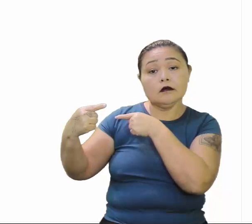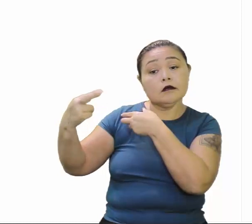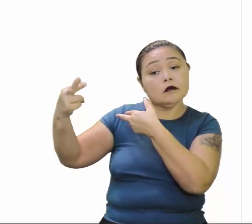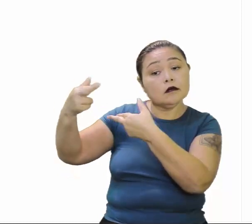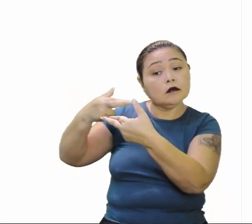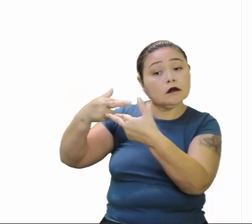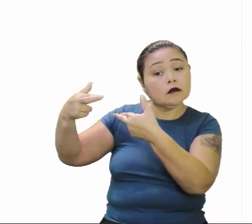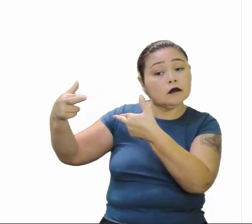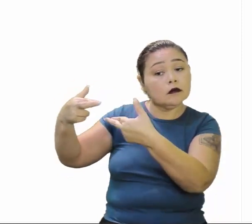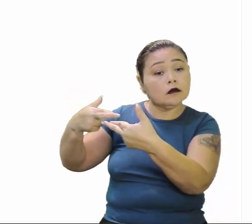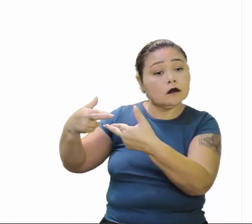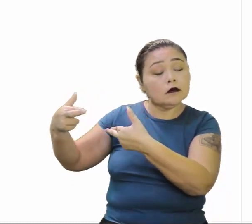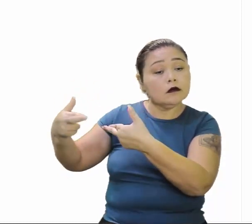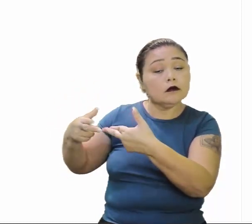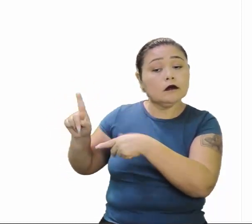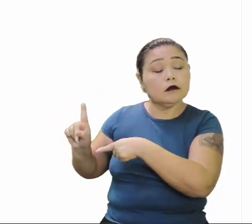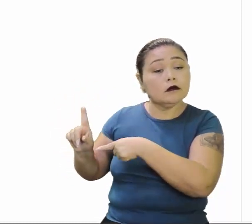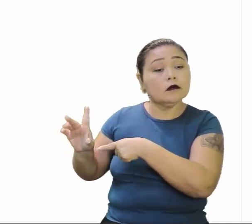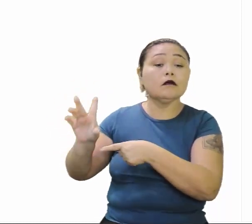Relacionando